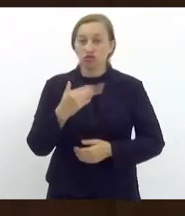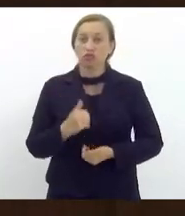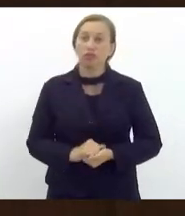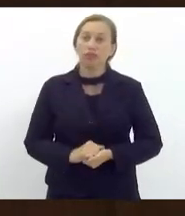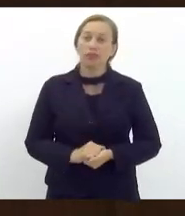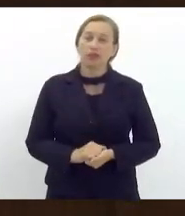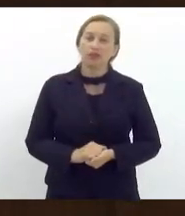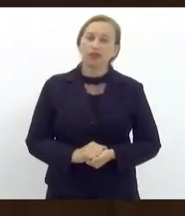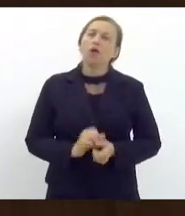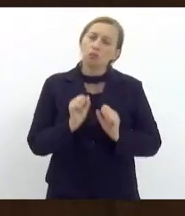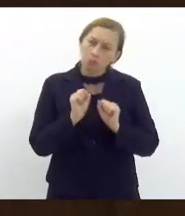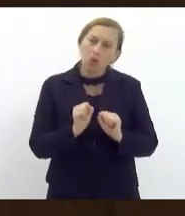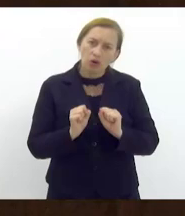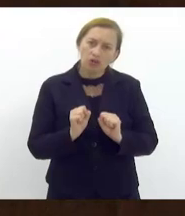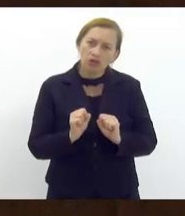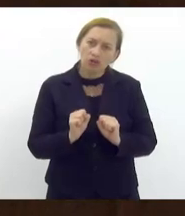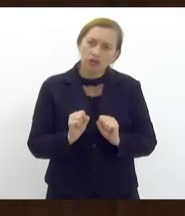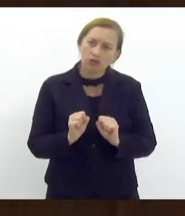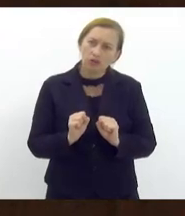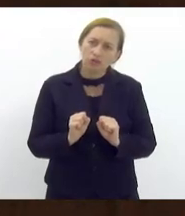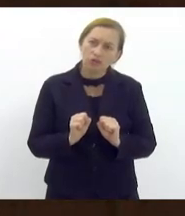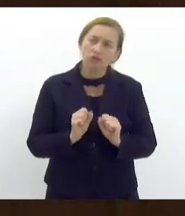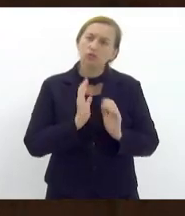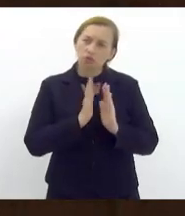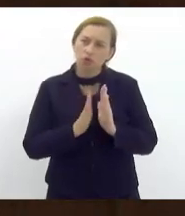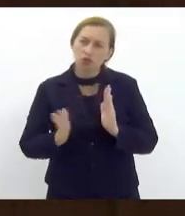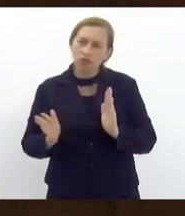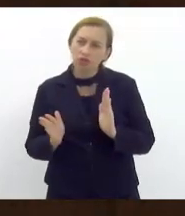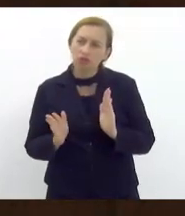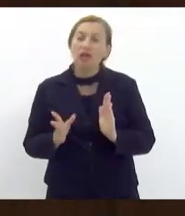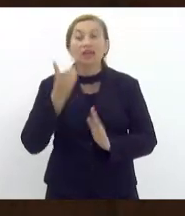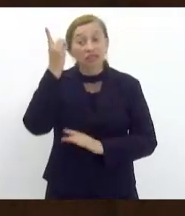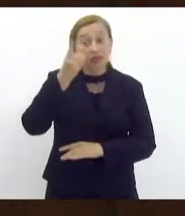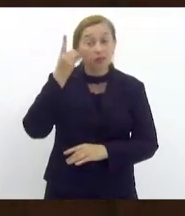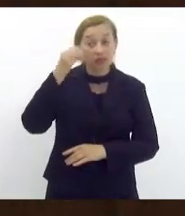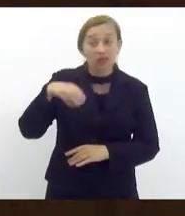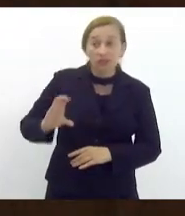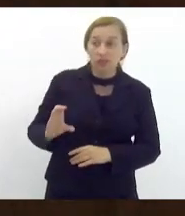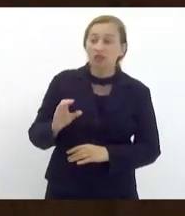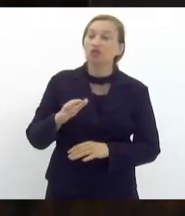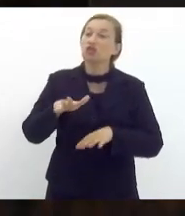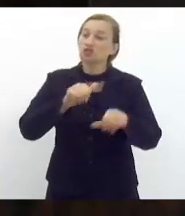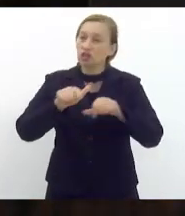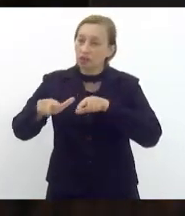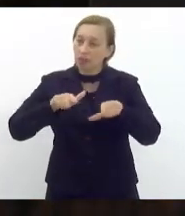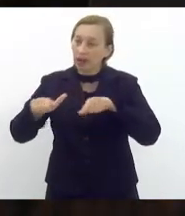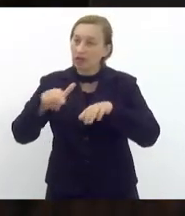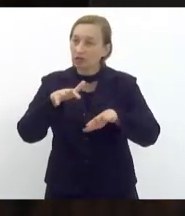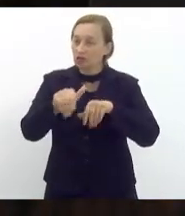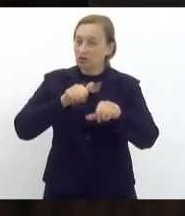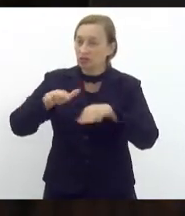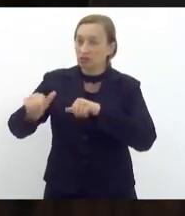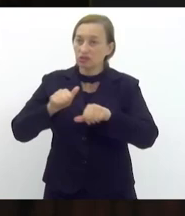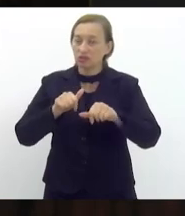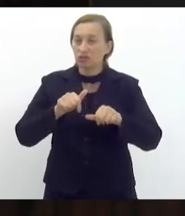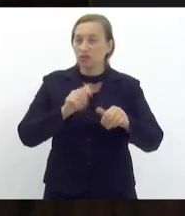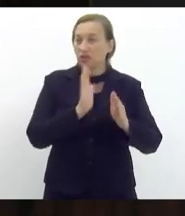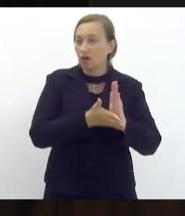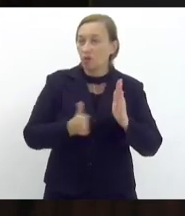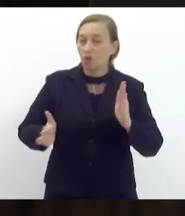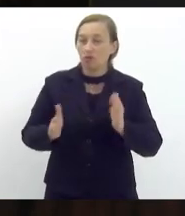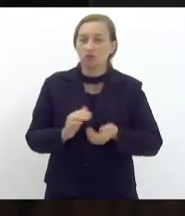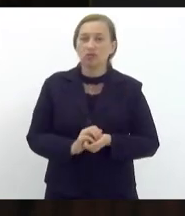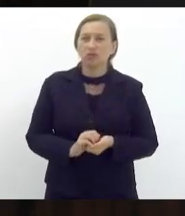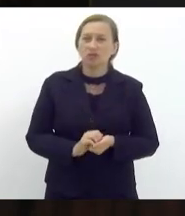Será que não pode uma questão de ordem eu teria que chamar não